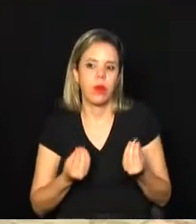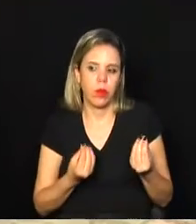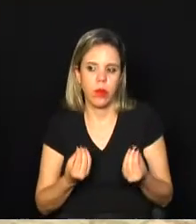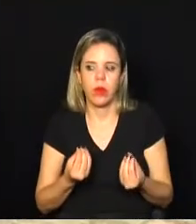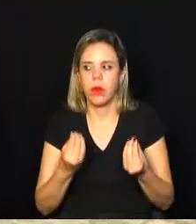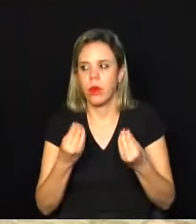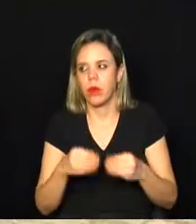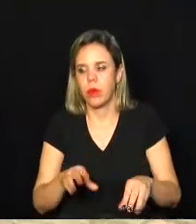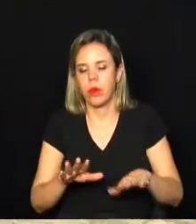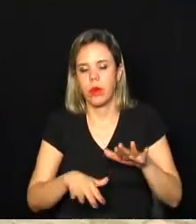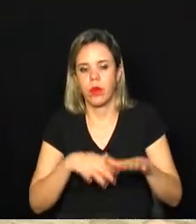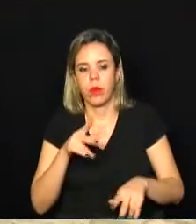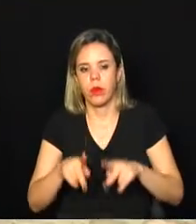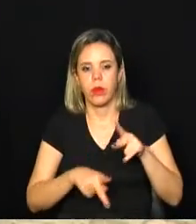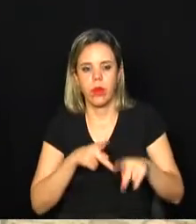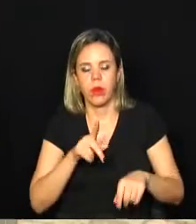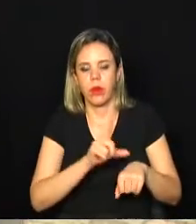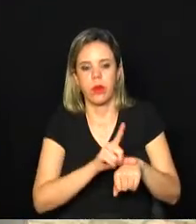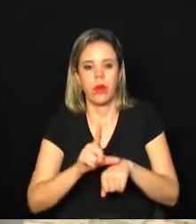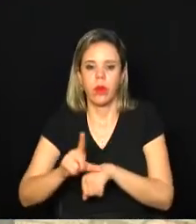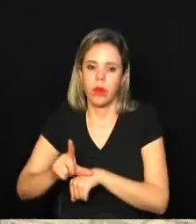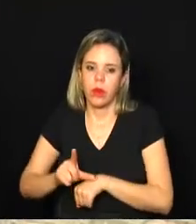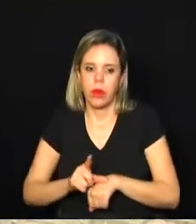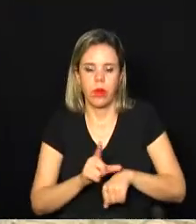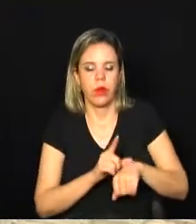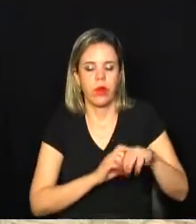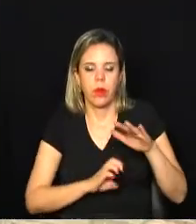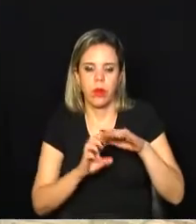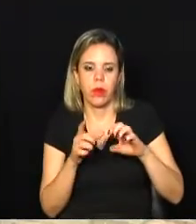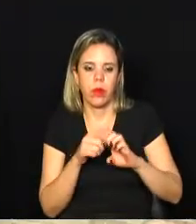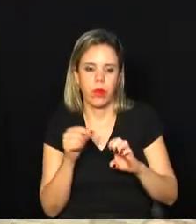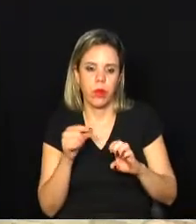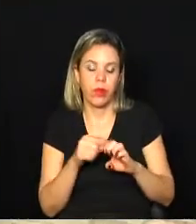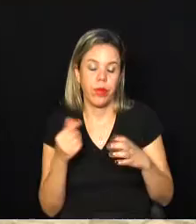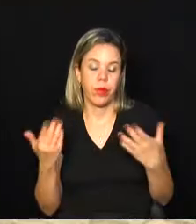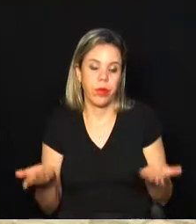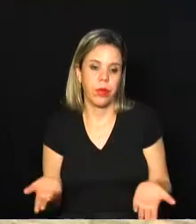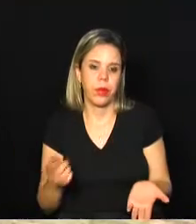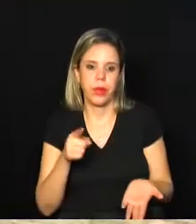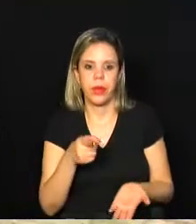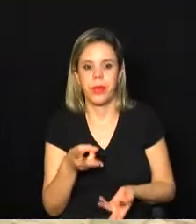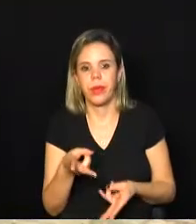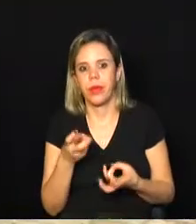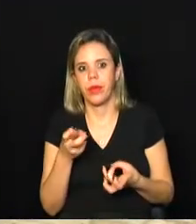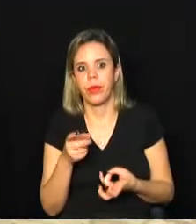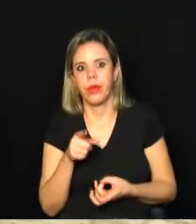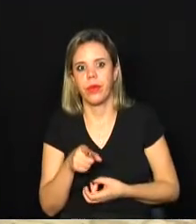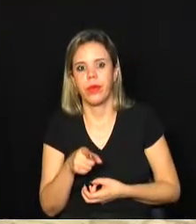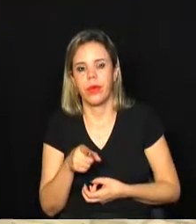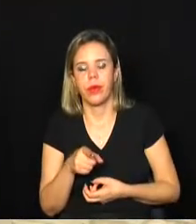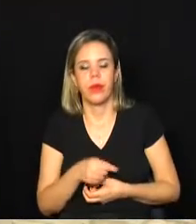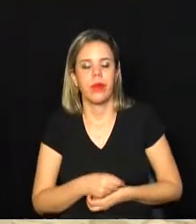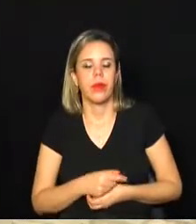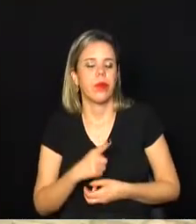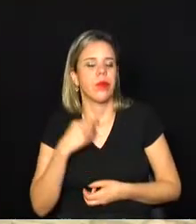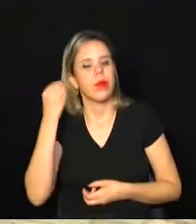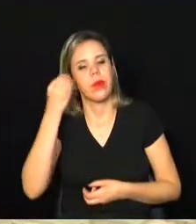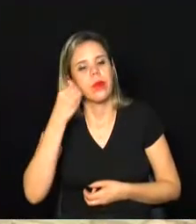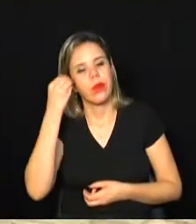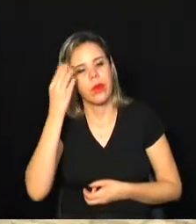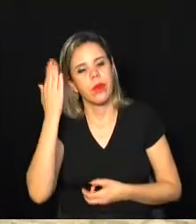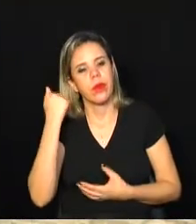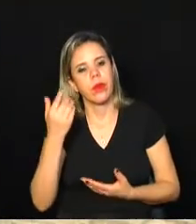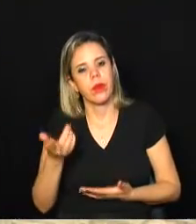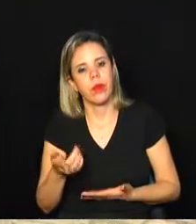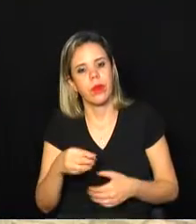isso afeta minha vida do comerciante do pequeno empreendedor e sorver essa você tem essa experiência